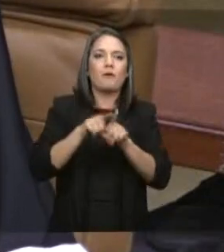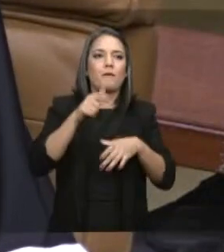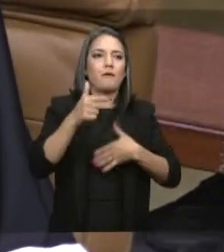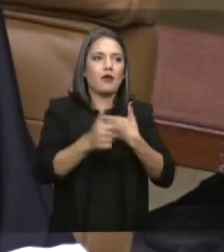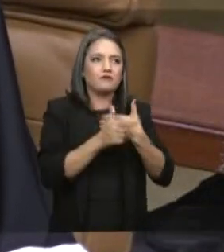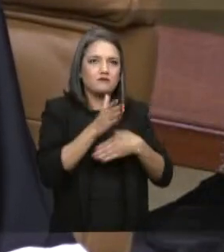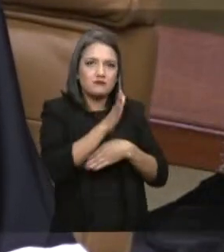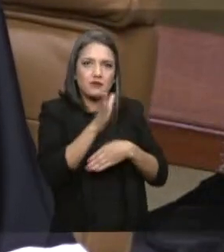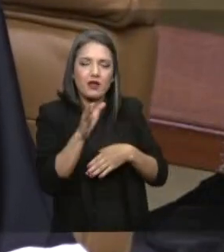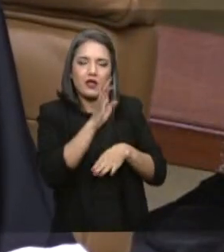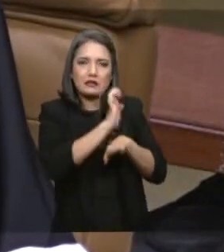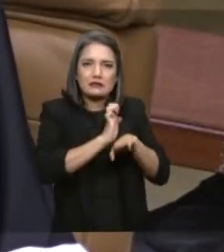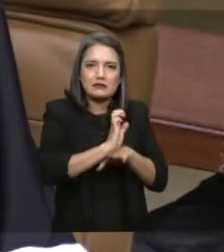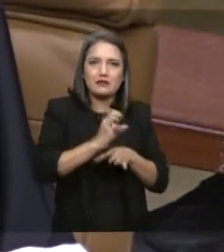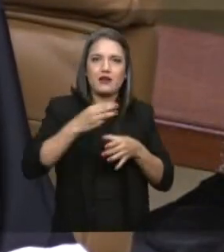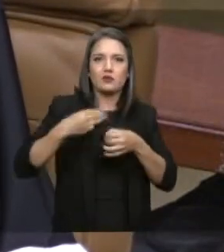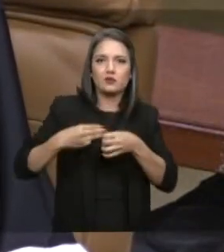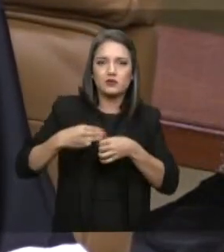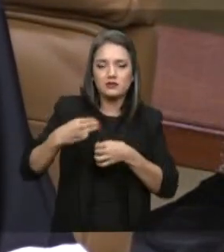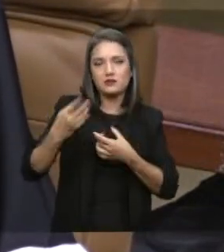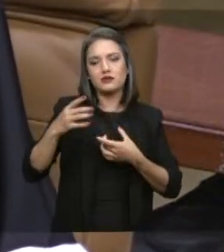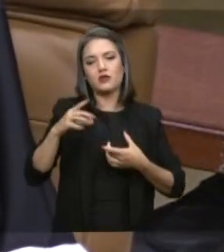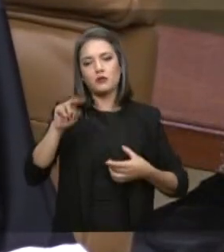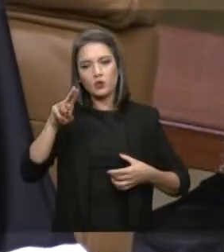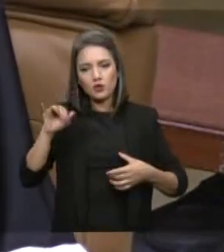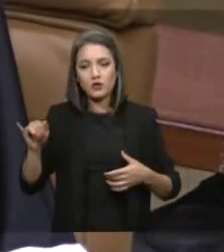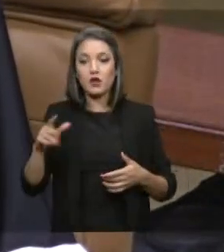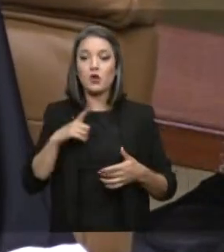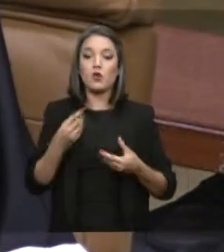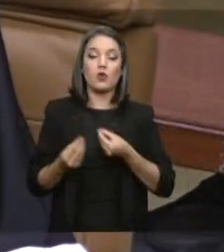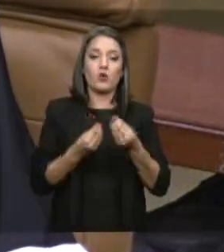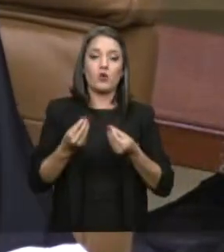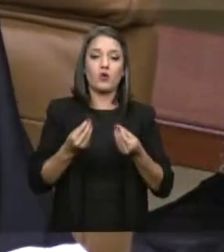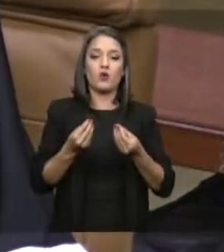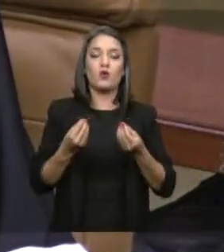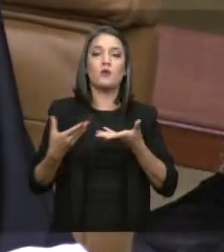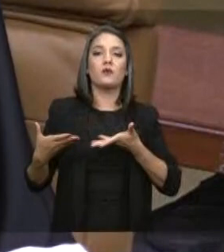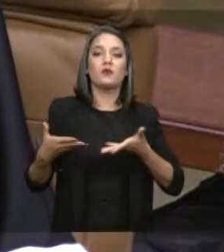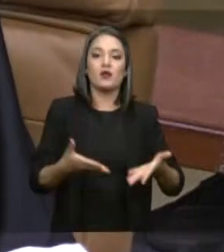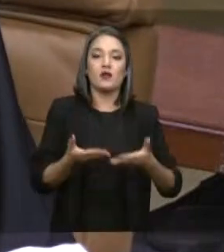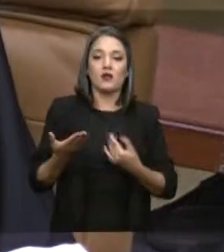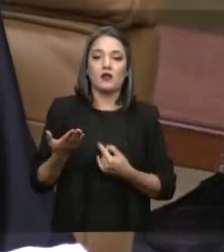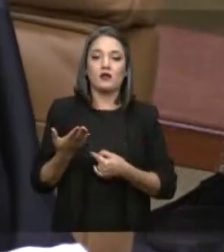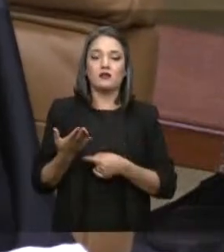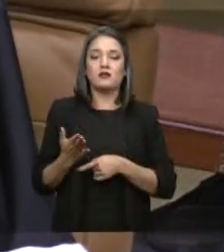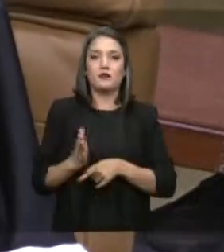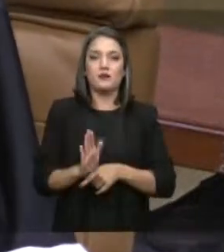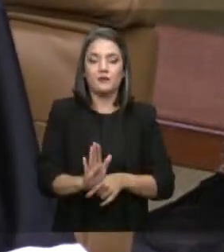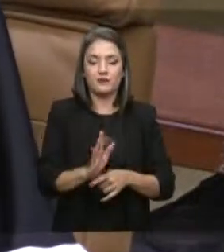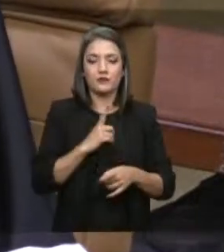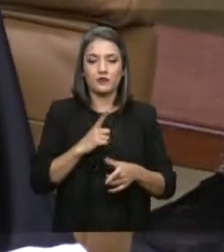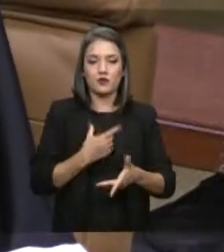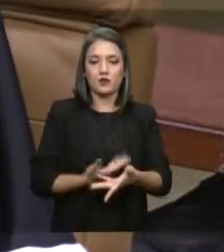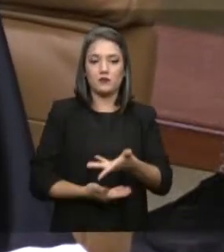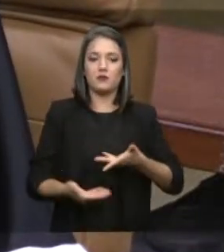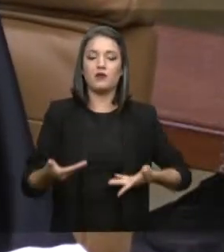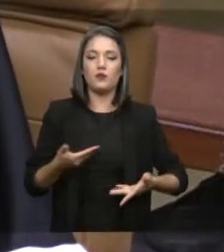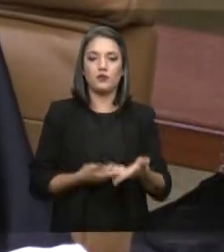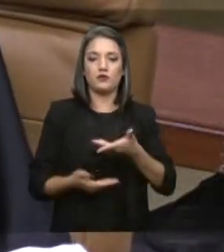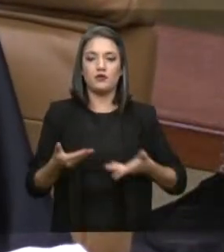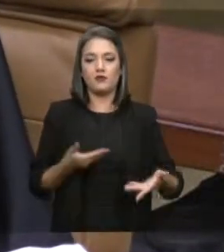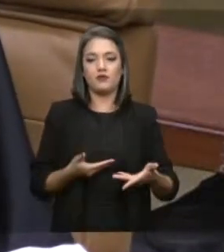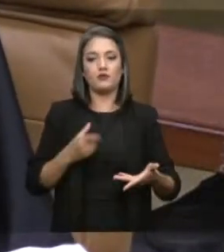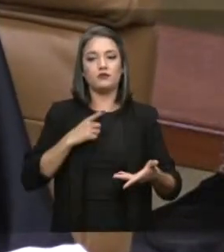num Horizonte de atuação cooperativa e difusa Entre